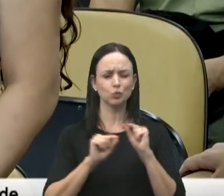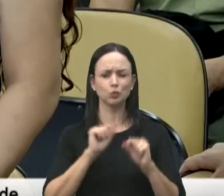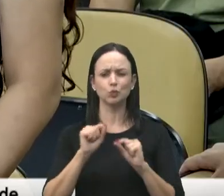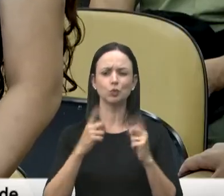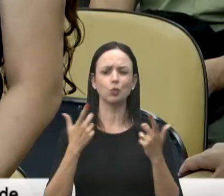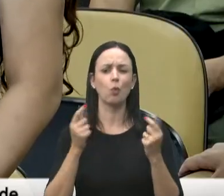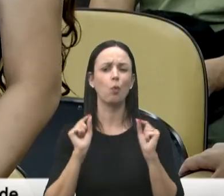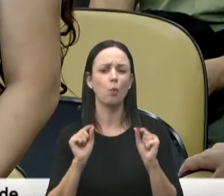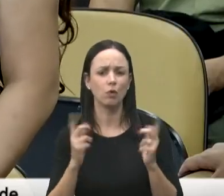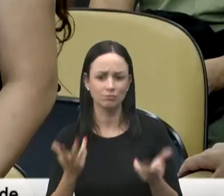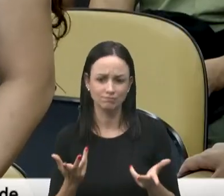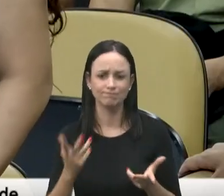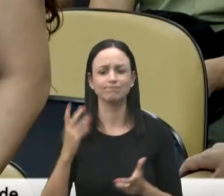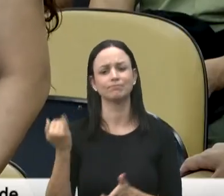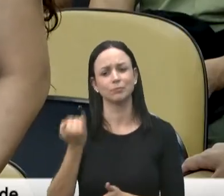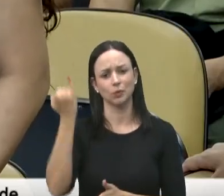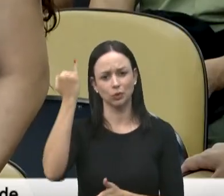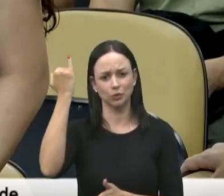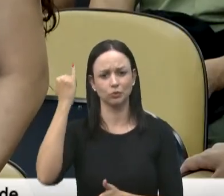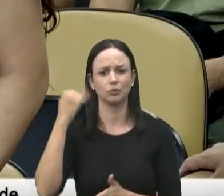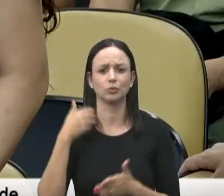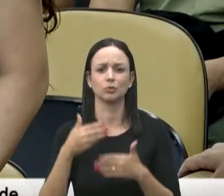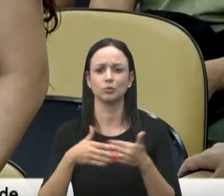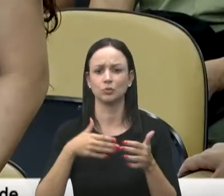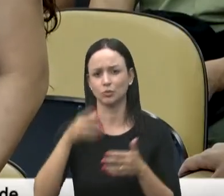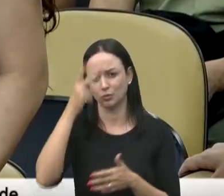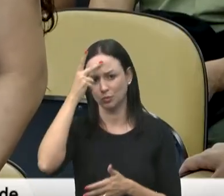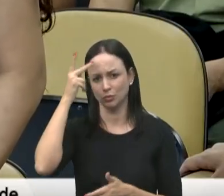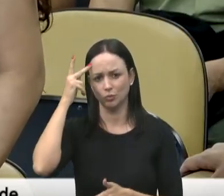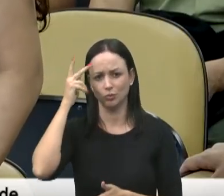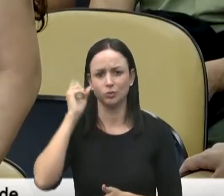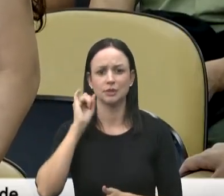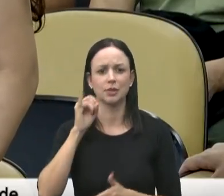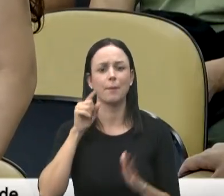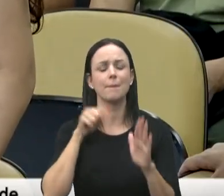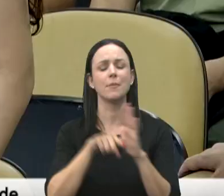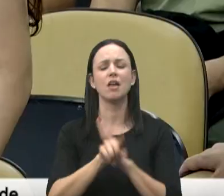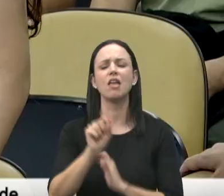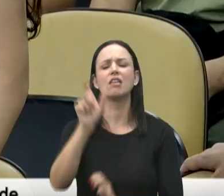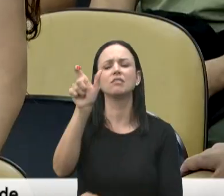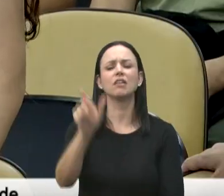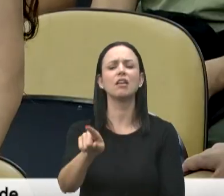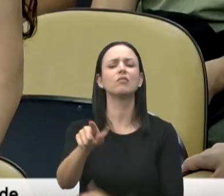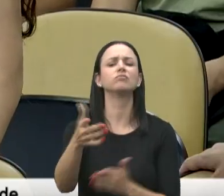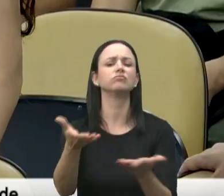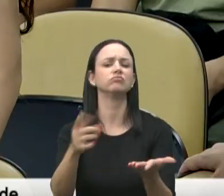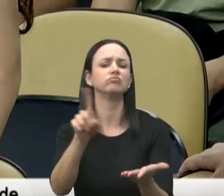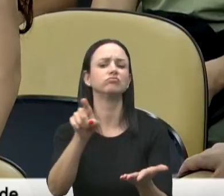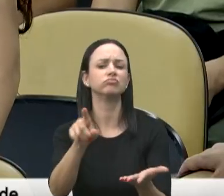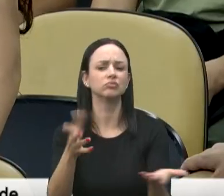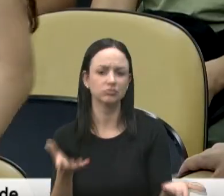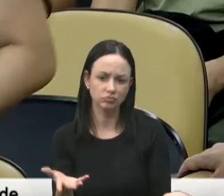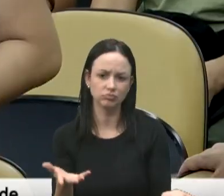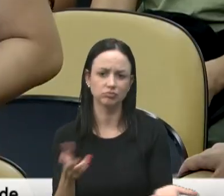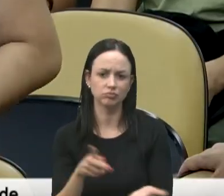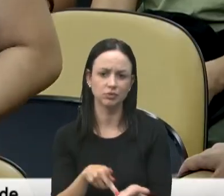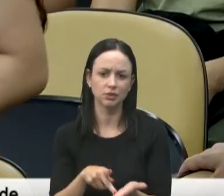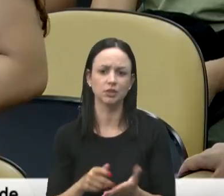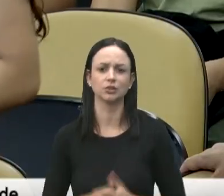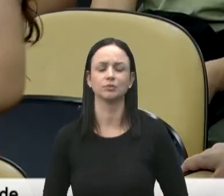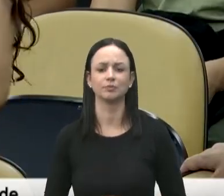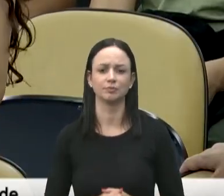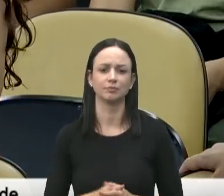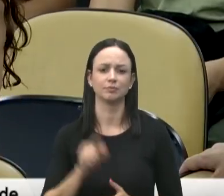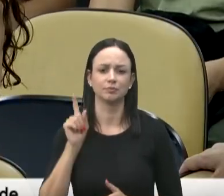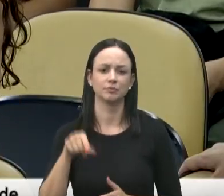isso, para mim, é importantíssimo para qualquer pessoa. Se questionar quem você é de verdade. E, então,